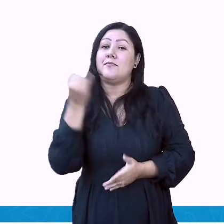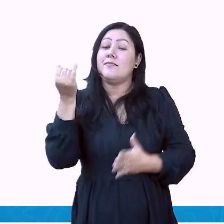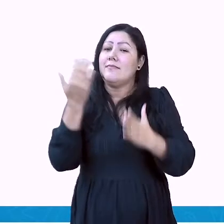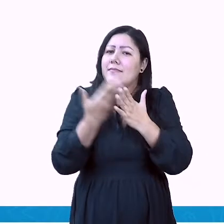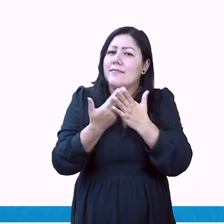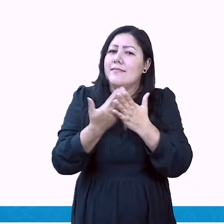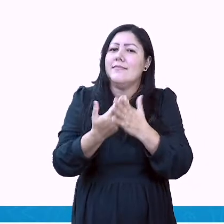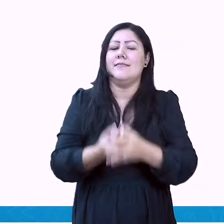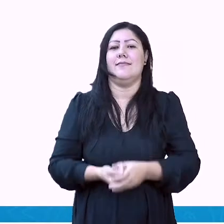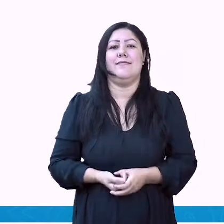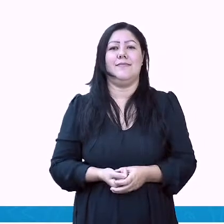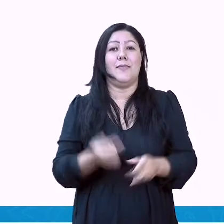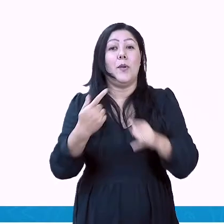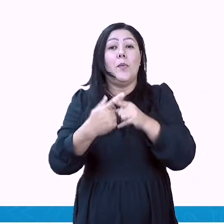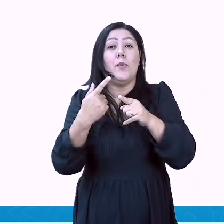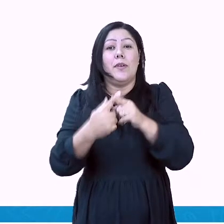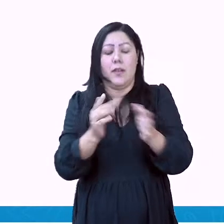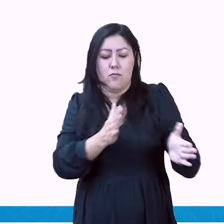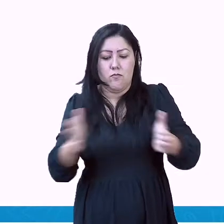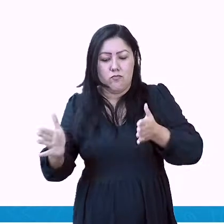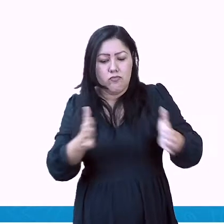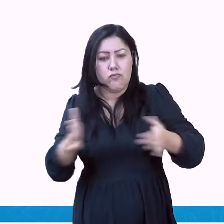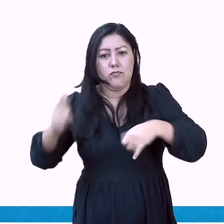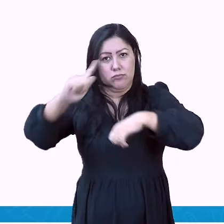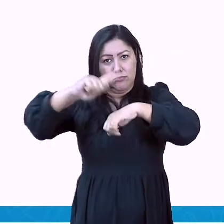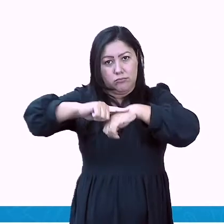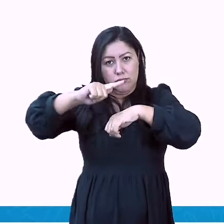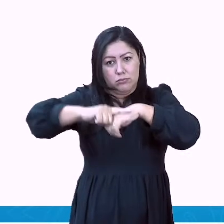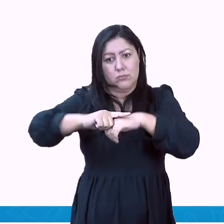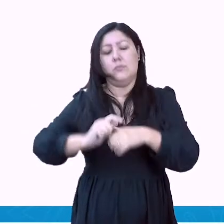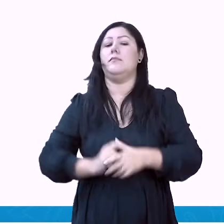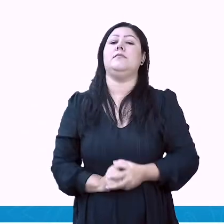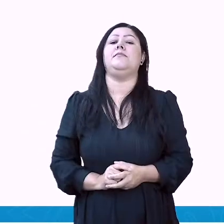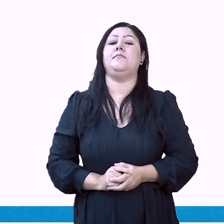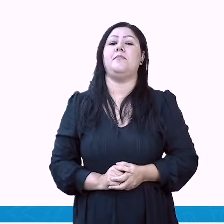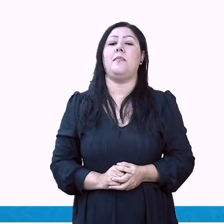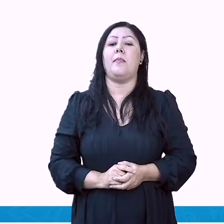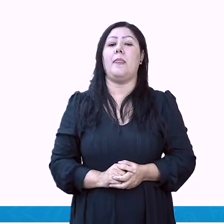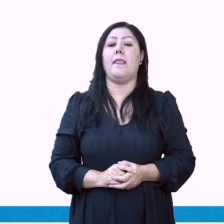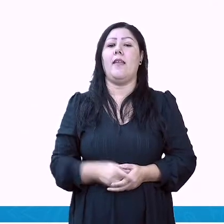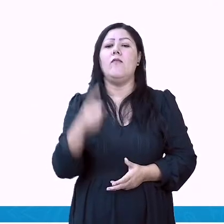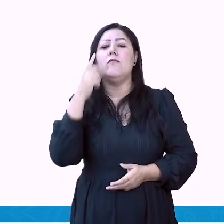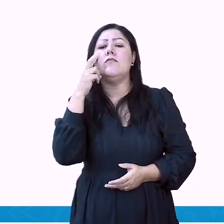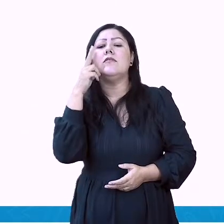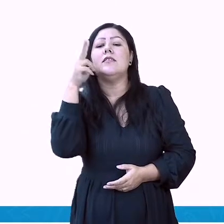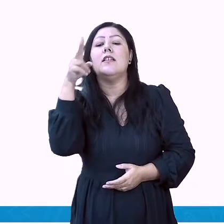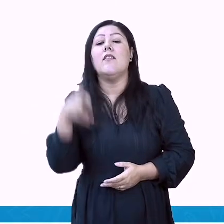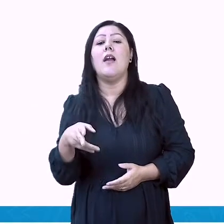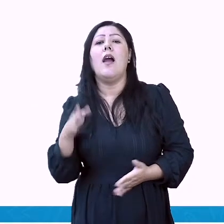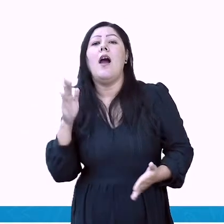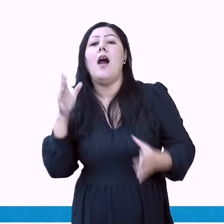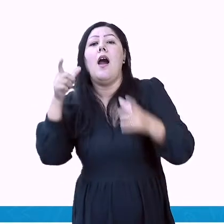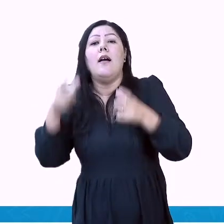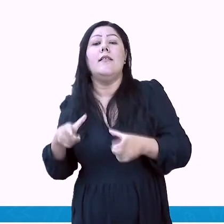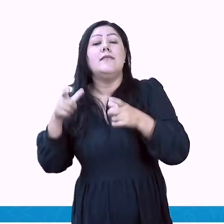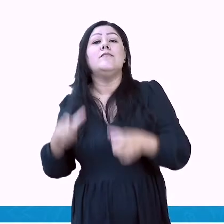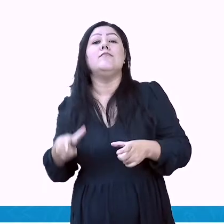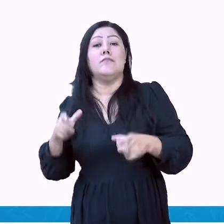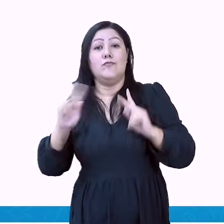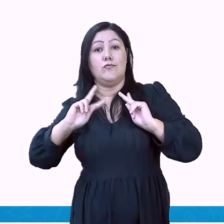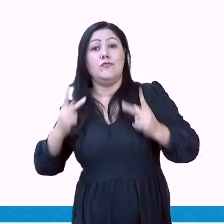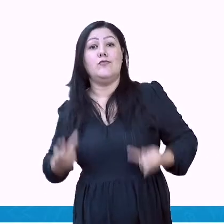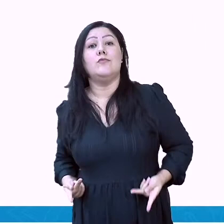no tempo geológico, se nós olharmos aqui para o ser humano, quando nós chegamos